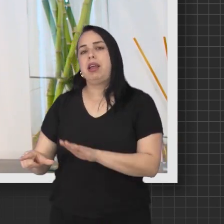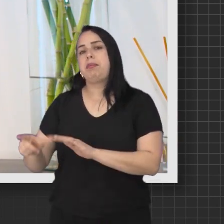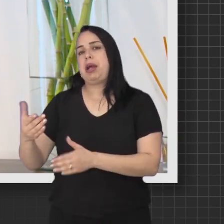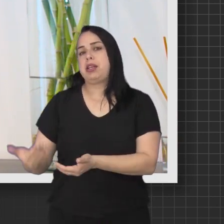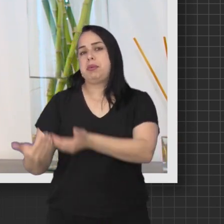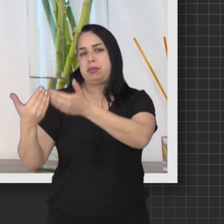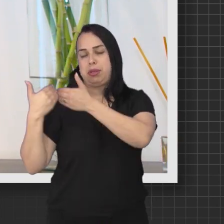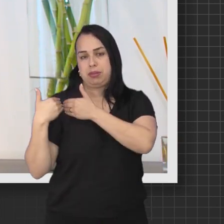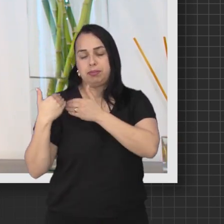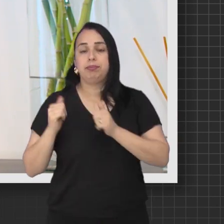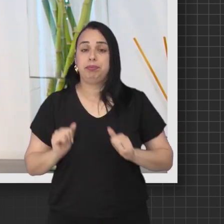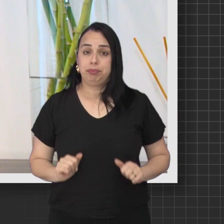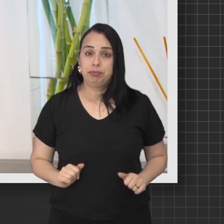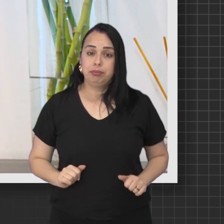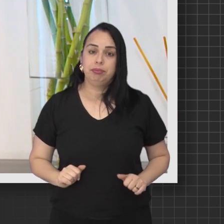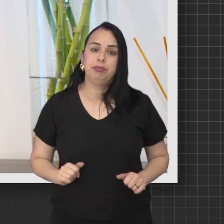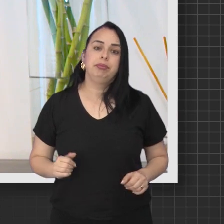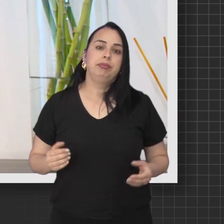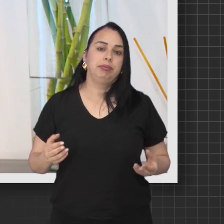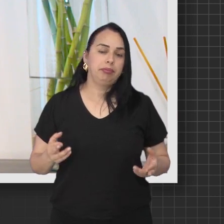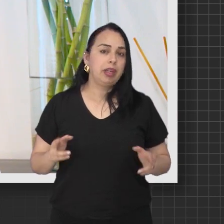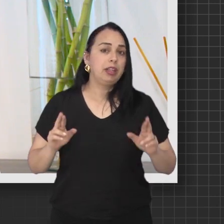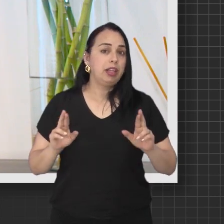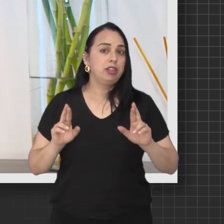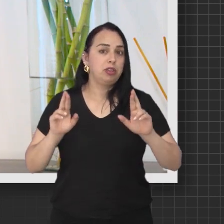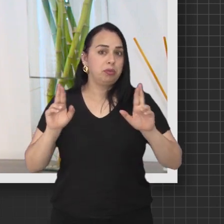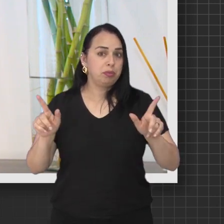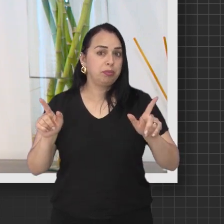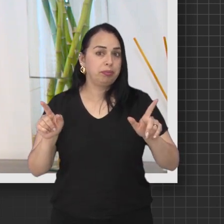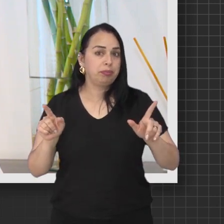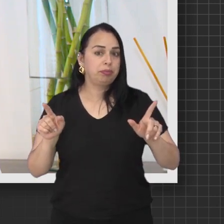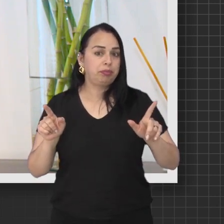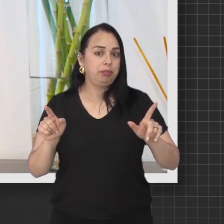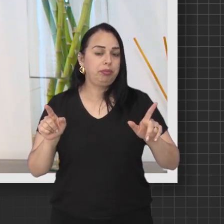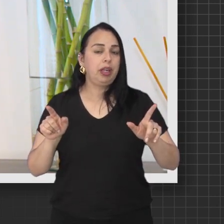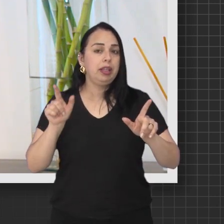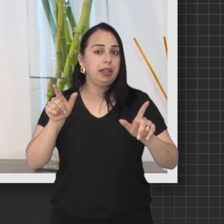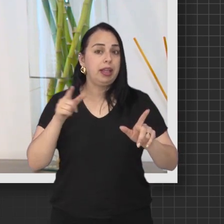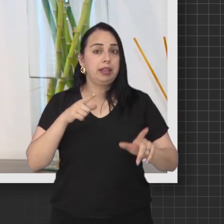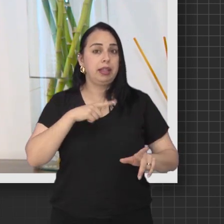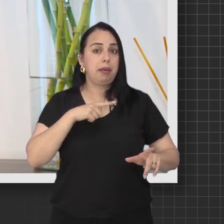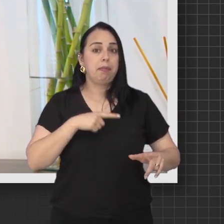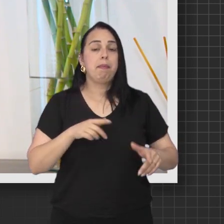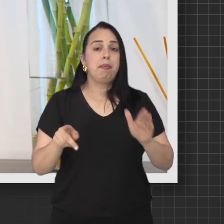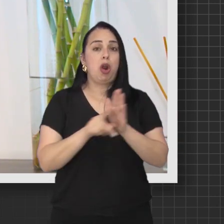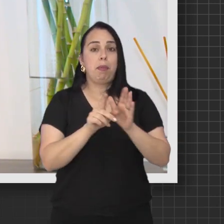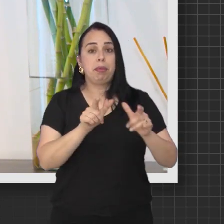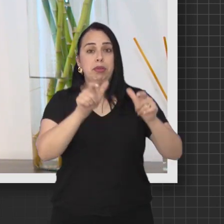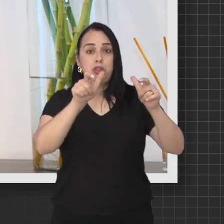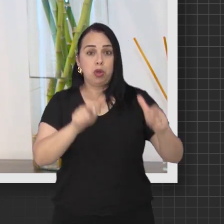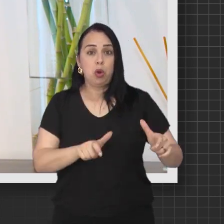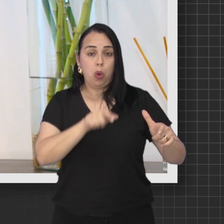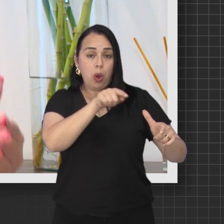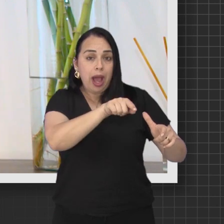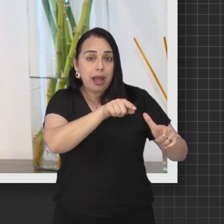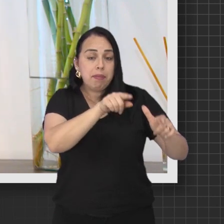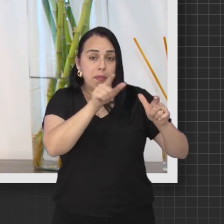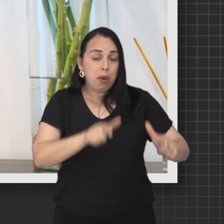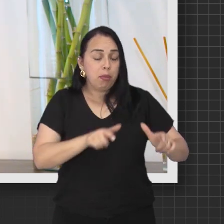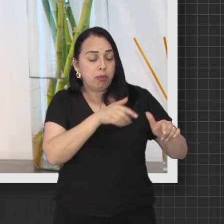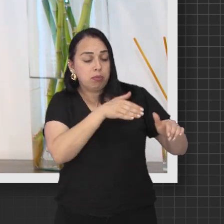de um estabelecimento que tem um ramo de atividade ou estacionamento. Nesse caso, o estacionamento ele